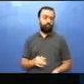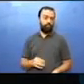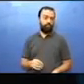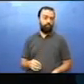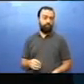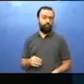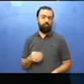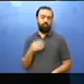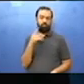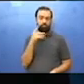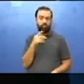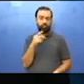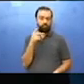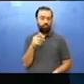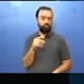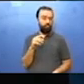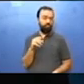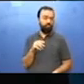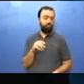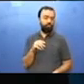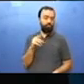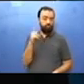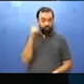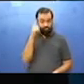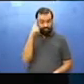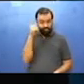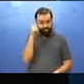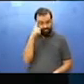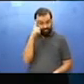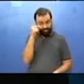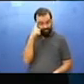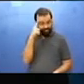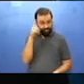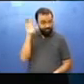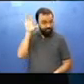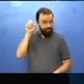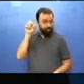falem comigo a palavra, ouçam o som e pensem. Olhem.